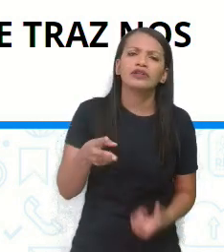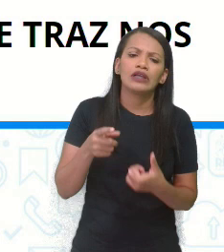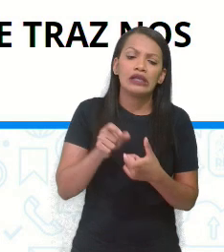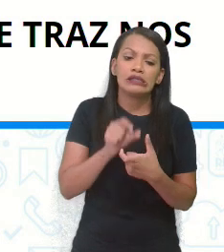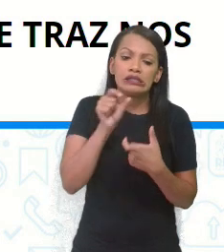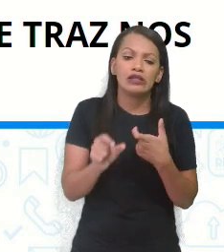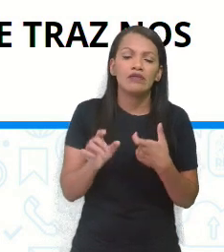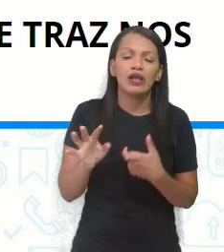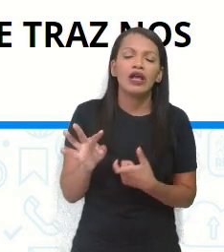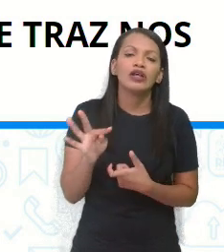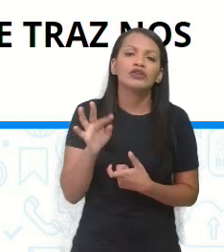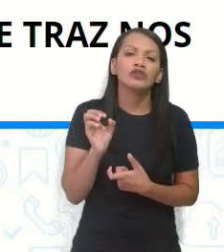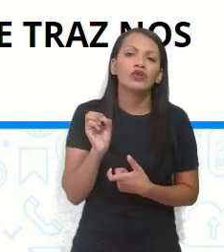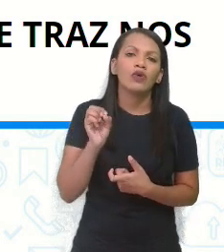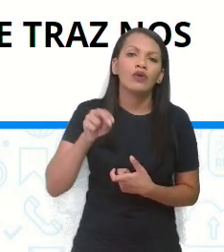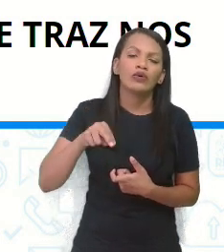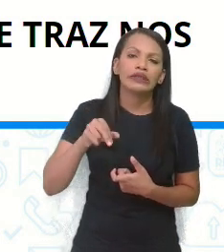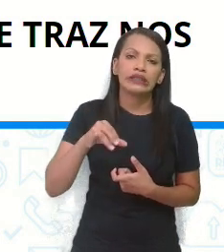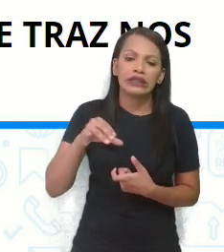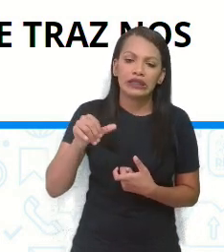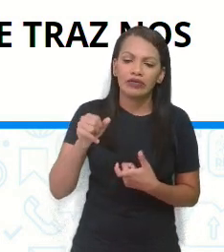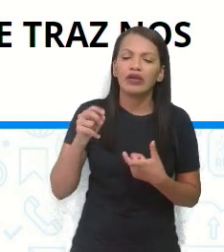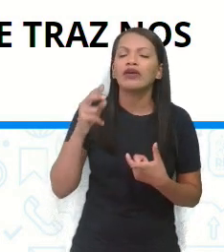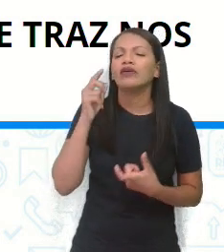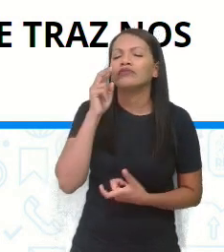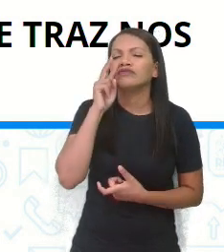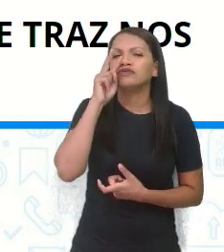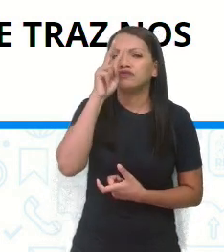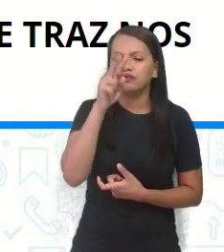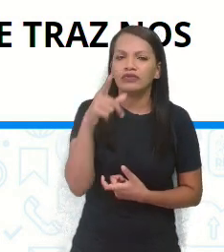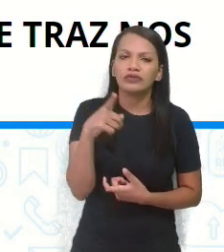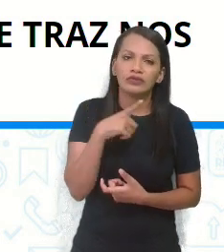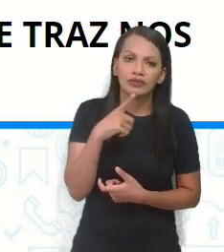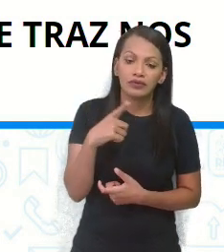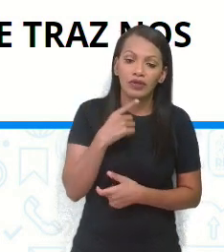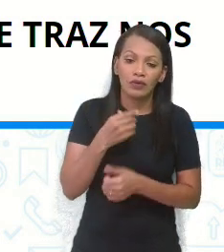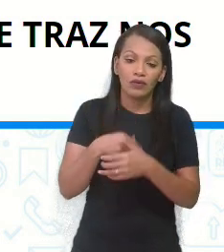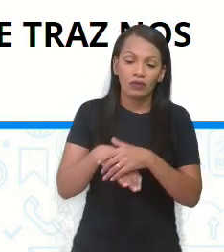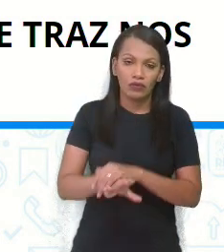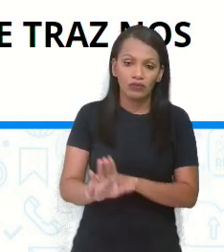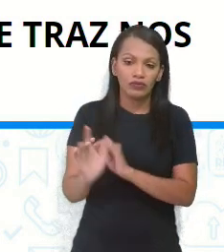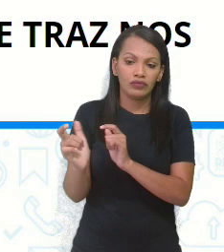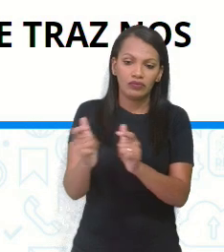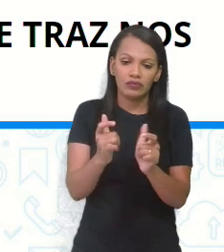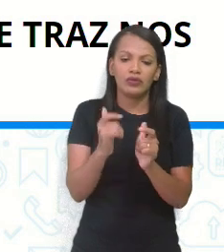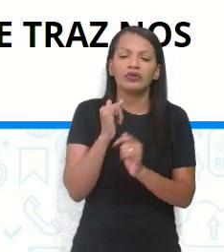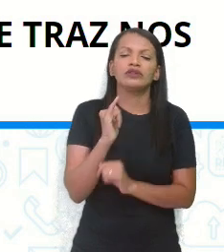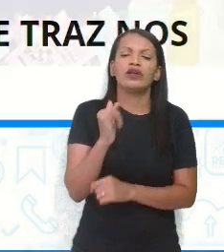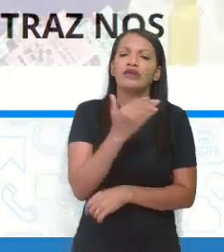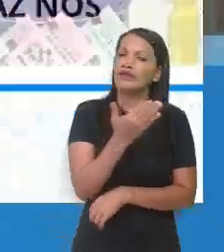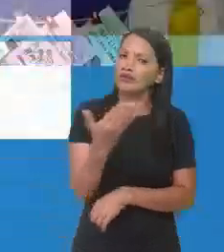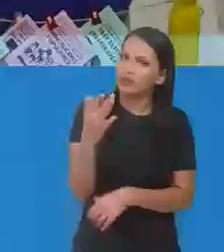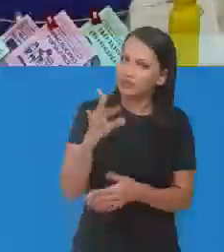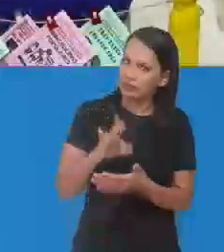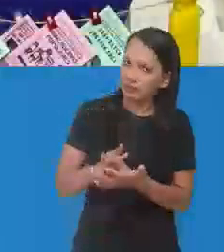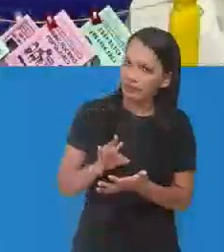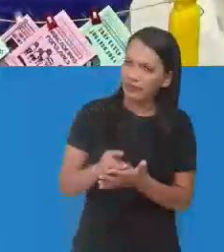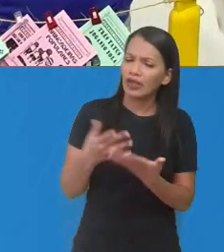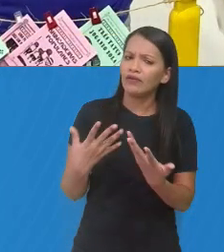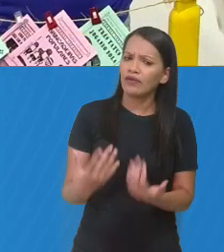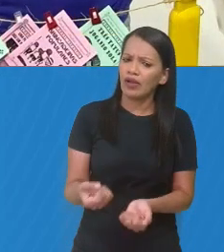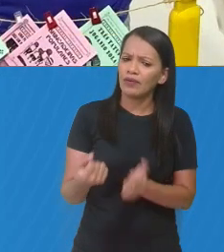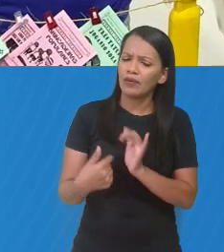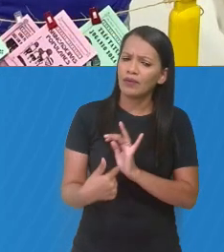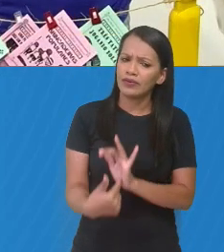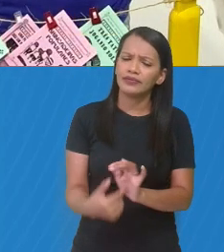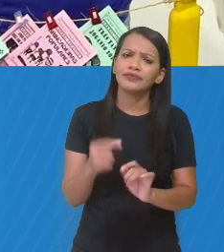essa musicalidade, tá? Tratam de costumes locais, como eu falei para vocês, não é? A gente vai